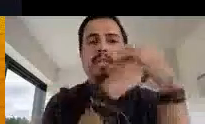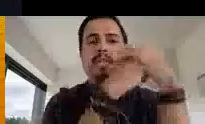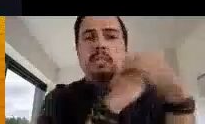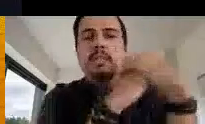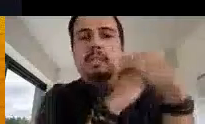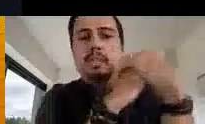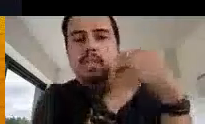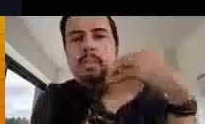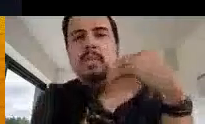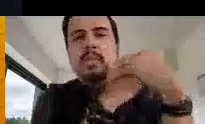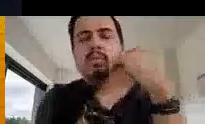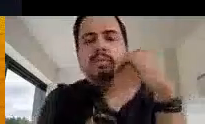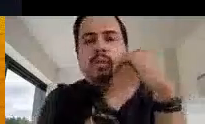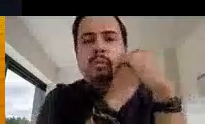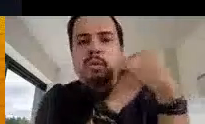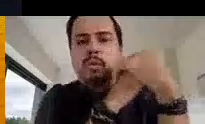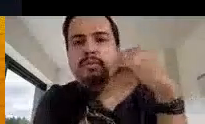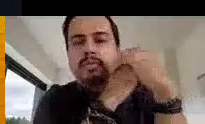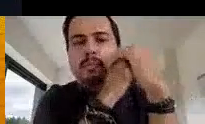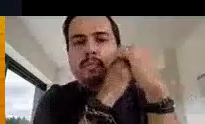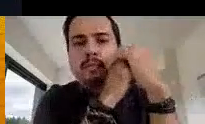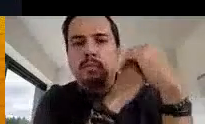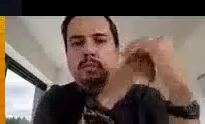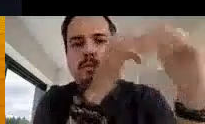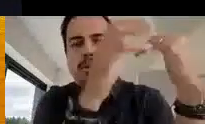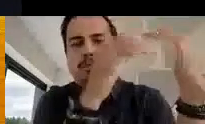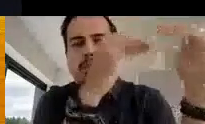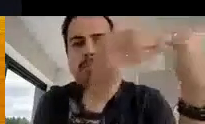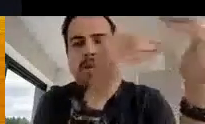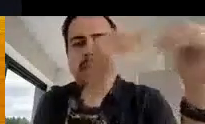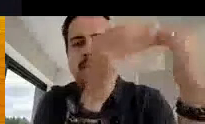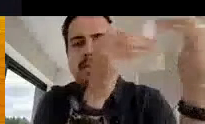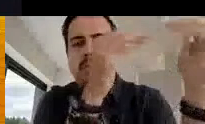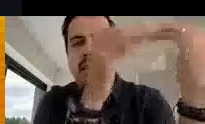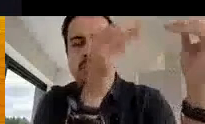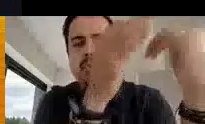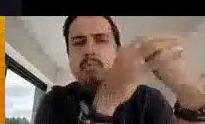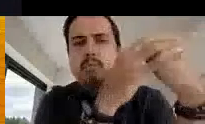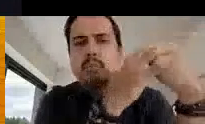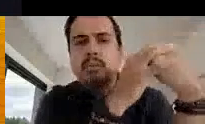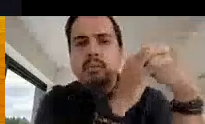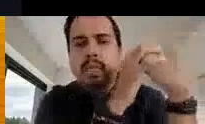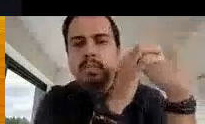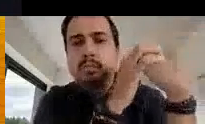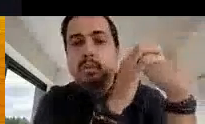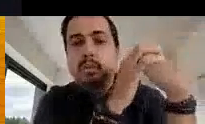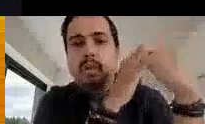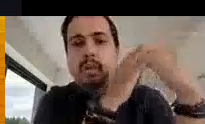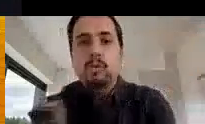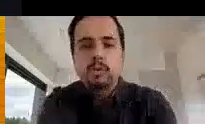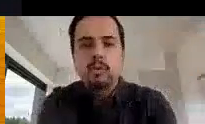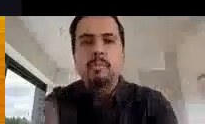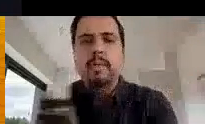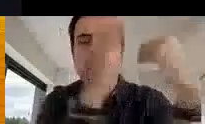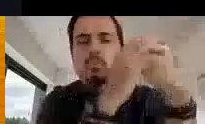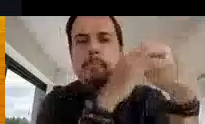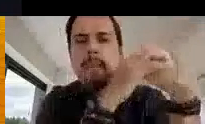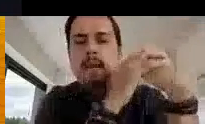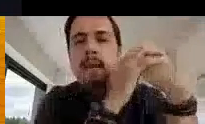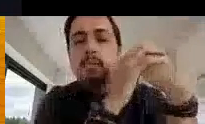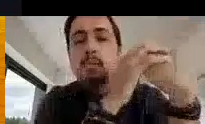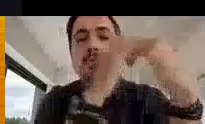relacionamento constante, seu ticket médio, seu lifetime value, que é o tanto que um cliente seu gasta com a sua empresa no decorrer do